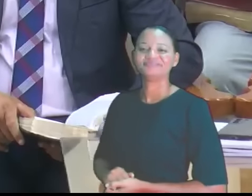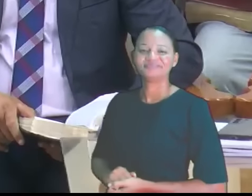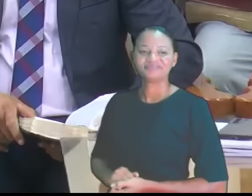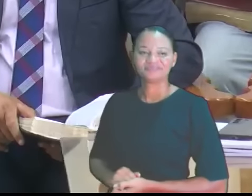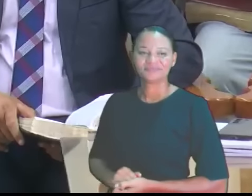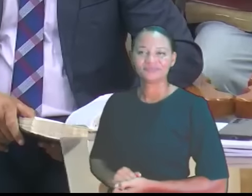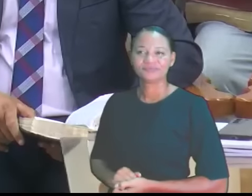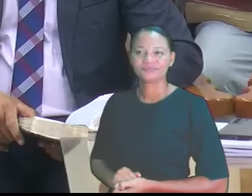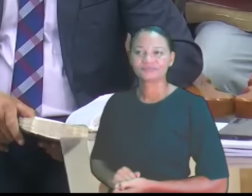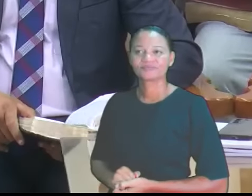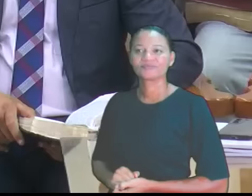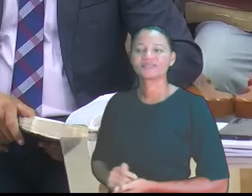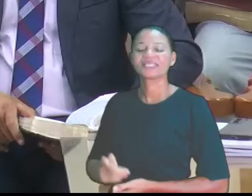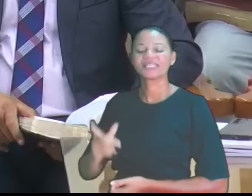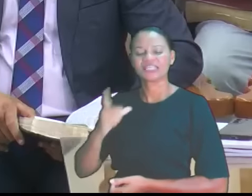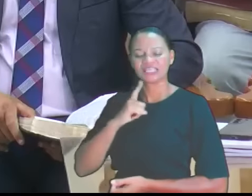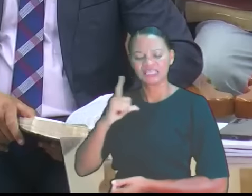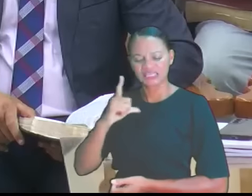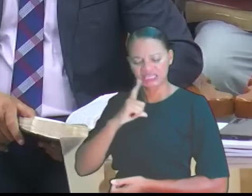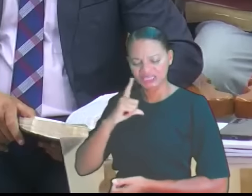que temes a mim